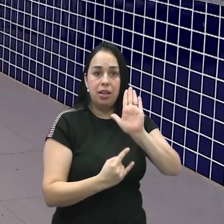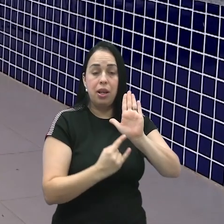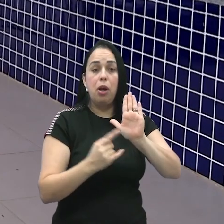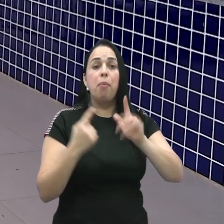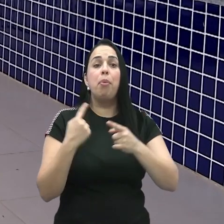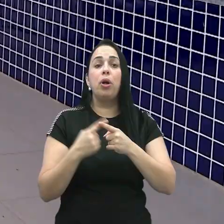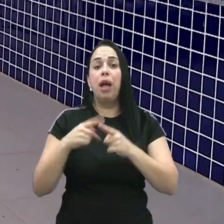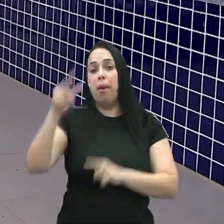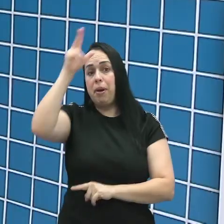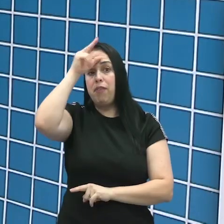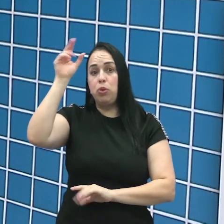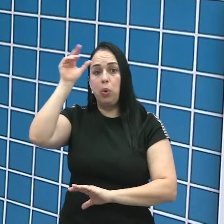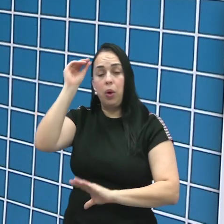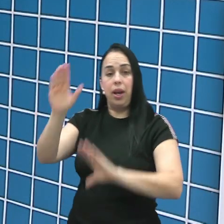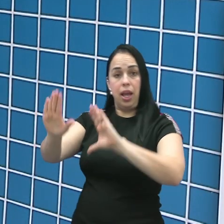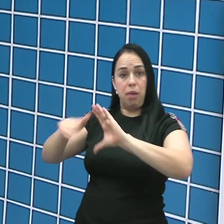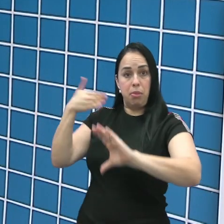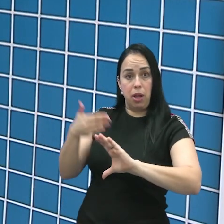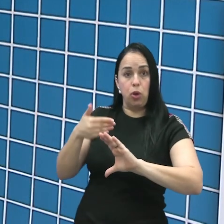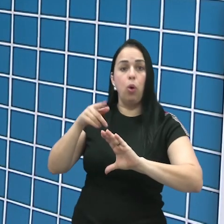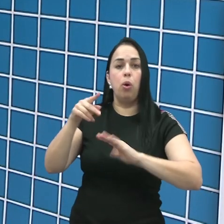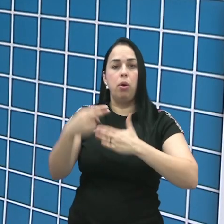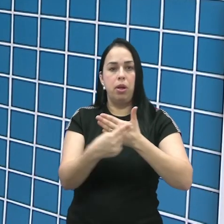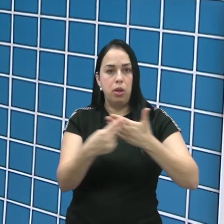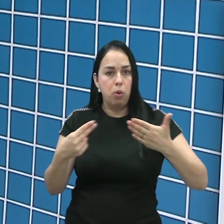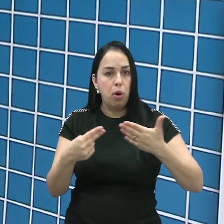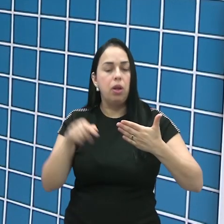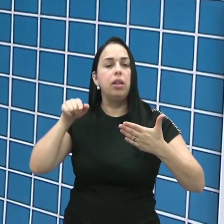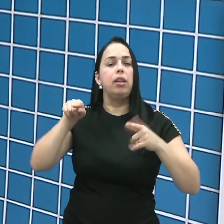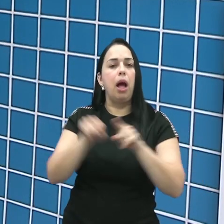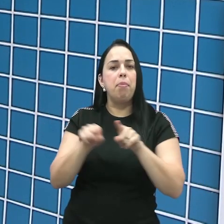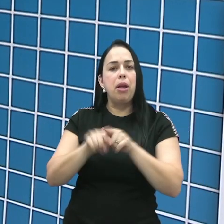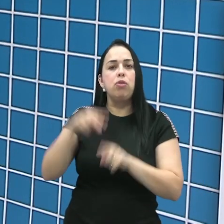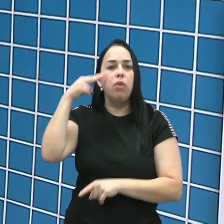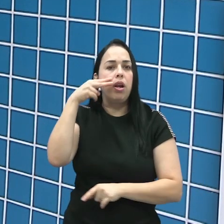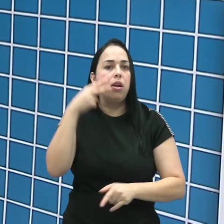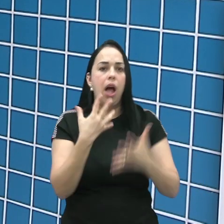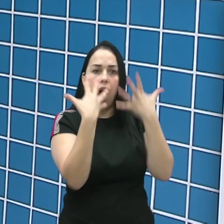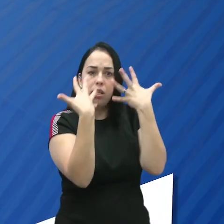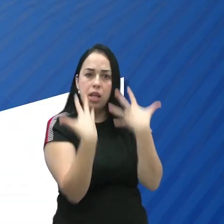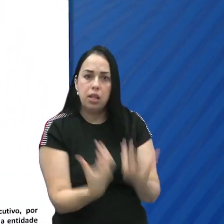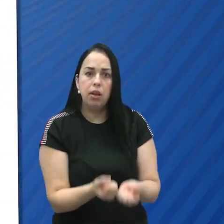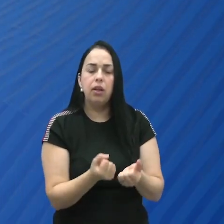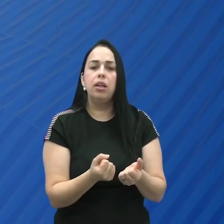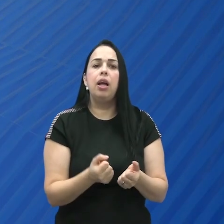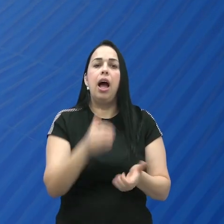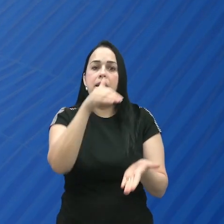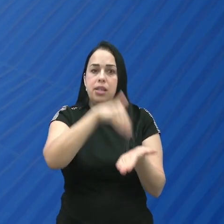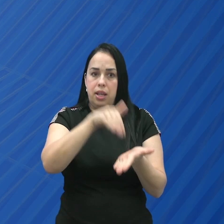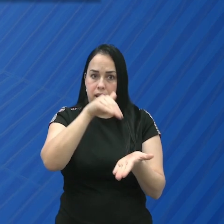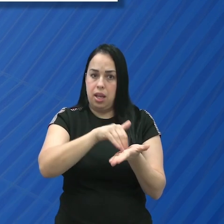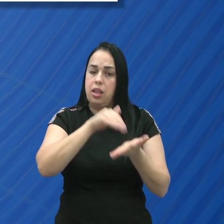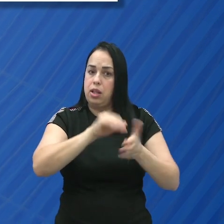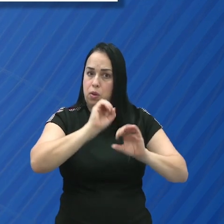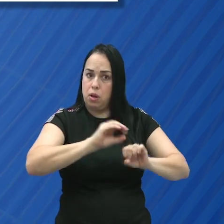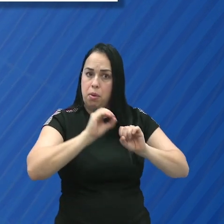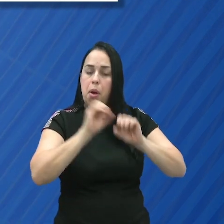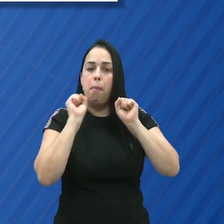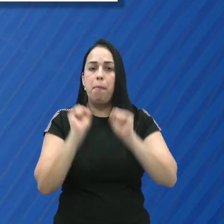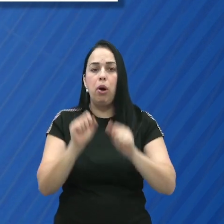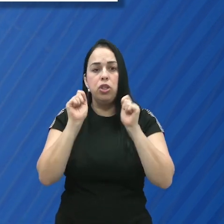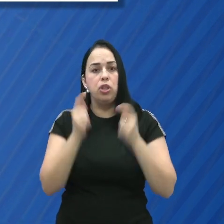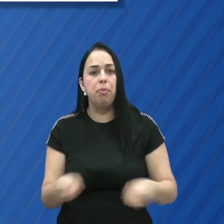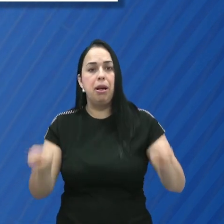a escola veio a partir de um projeto encaminhado pela Prefeitura e aprovado pelos vereadores. A iniciativa permite que a Secretaria de Educação